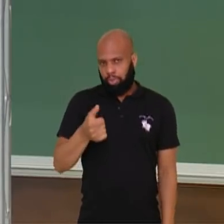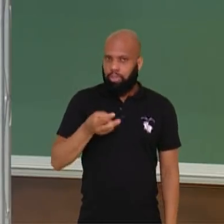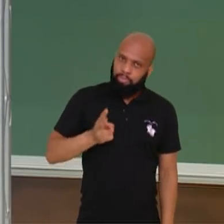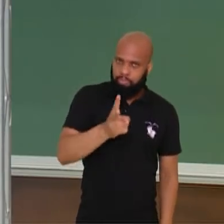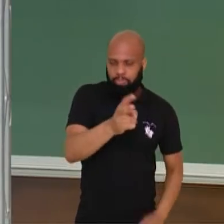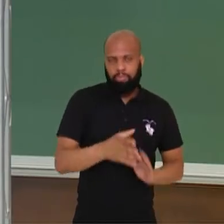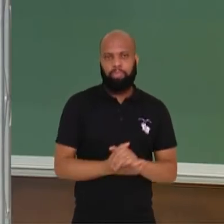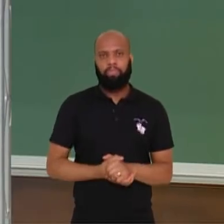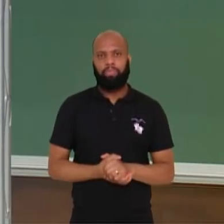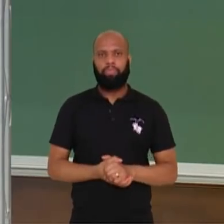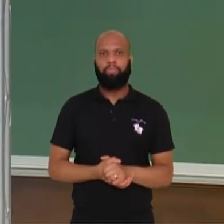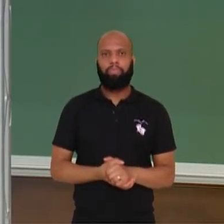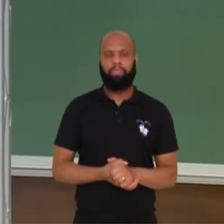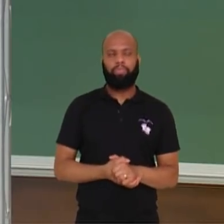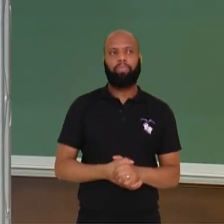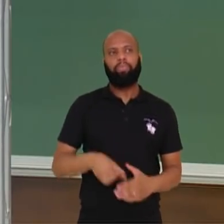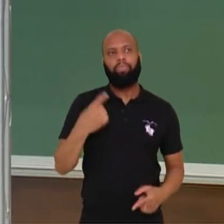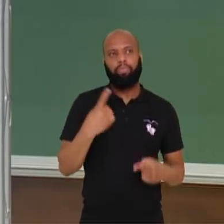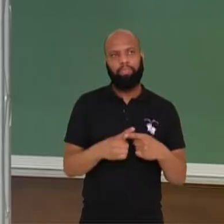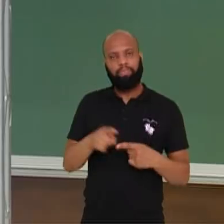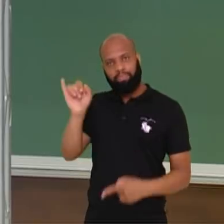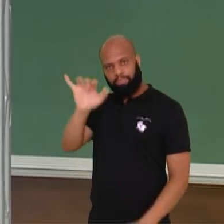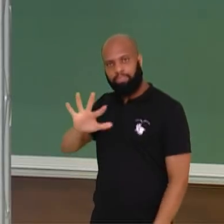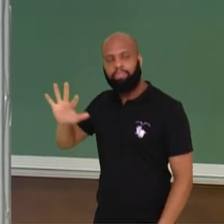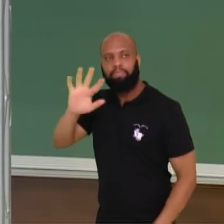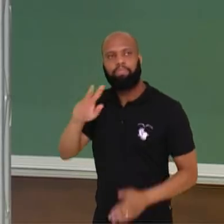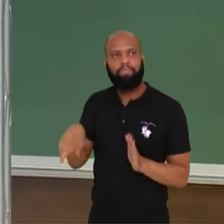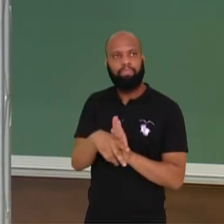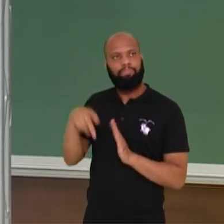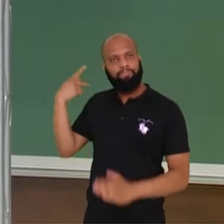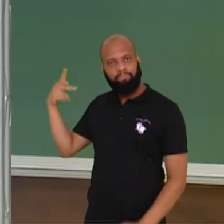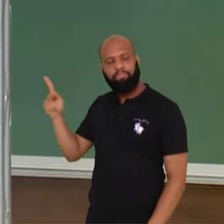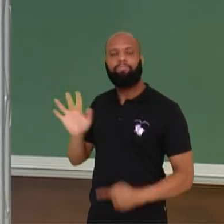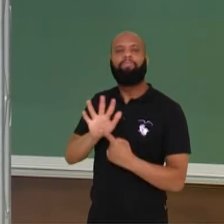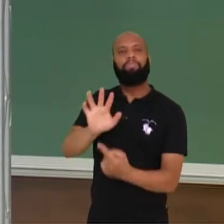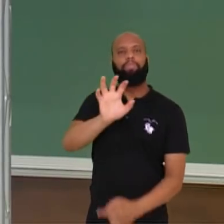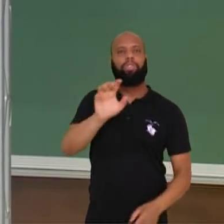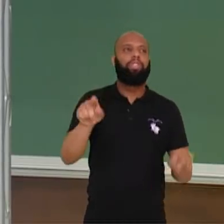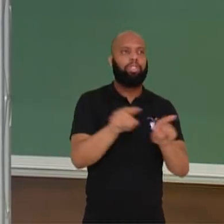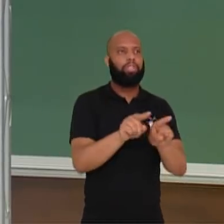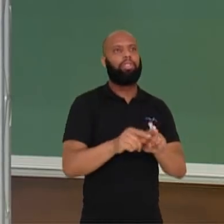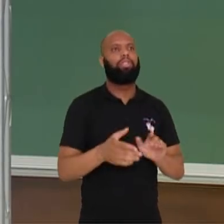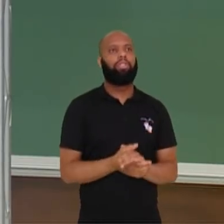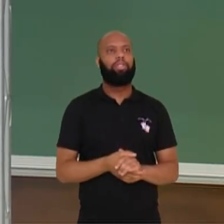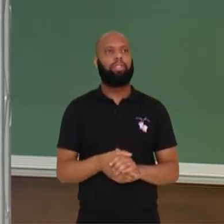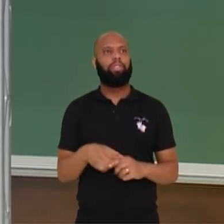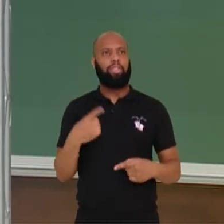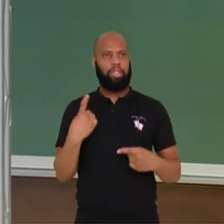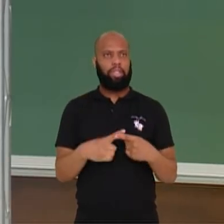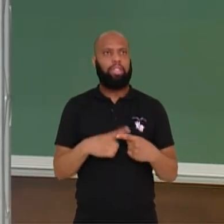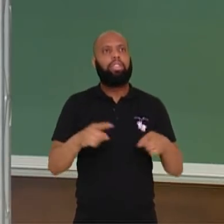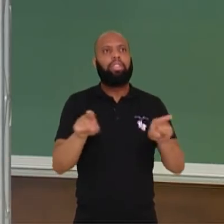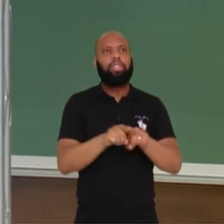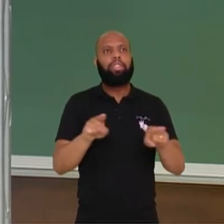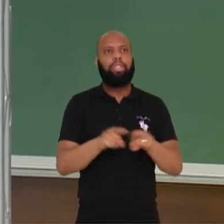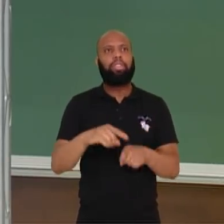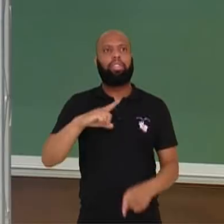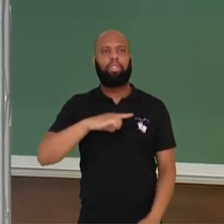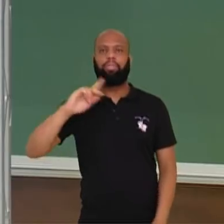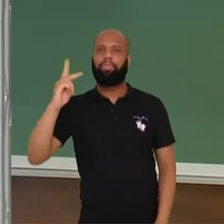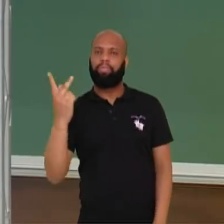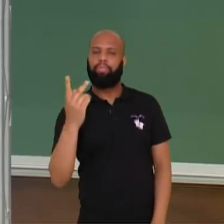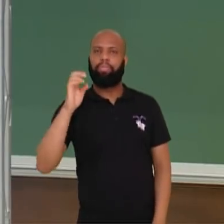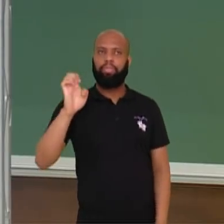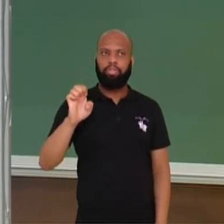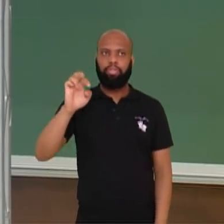menos como um ideal. Essa imagem do Quiron simboliza também isso. E uma observação, Herculano, na Itália, é uma cidade,